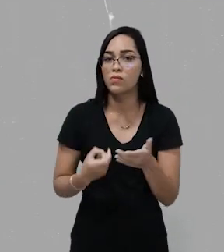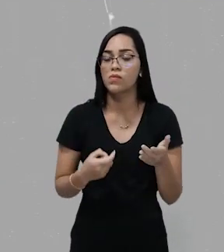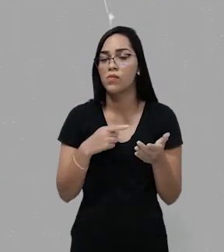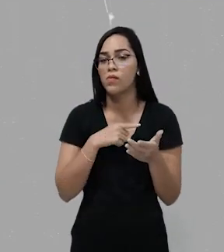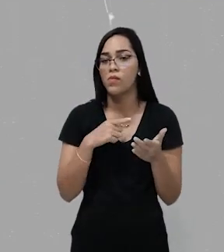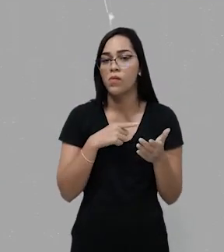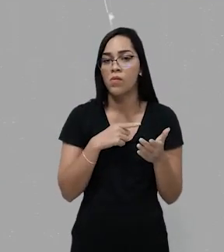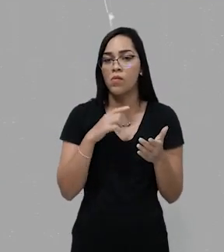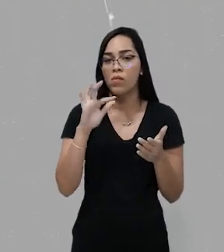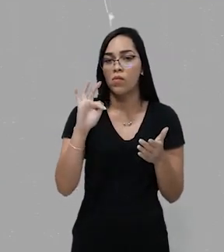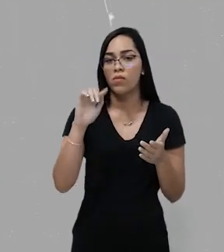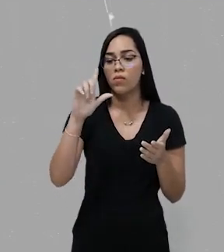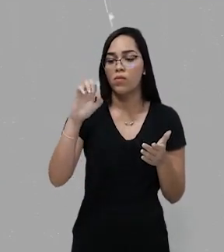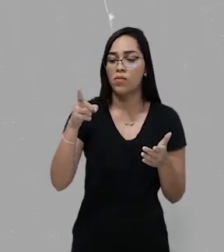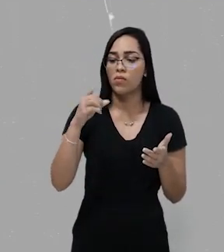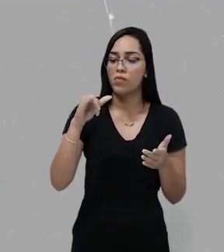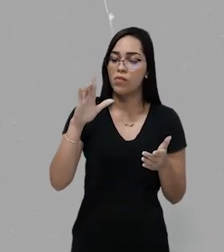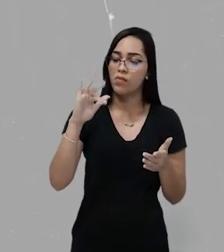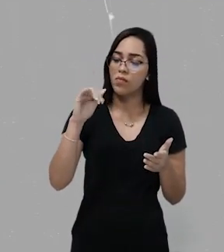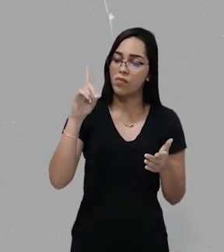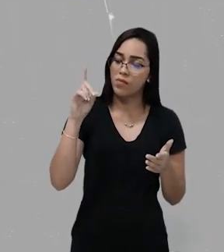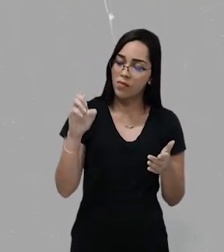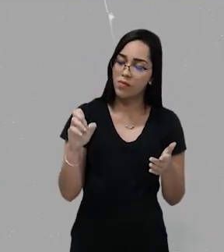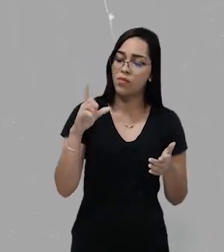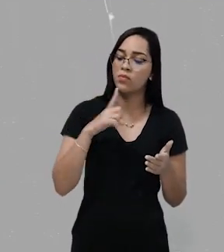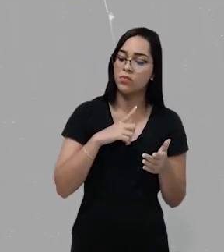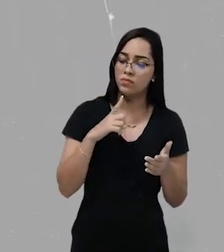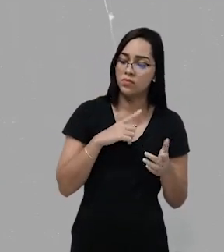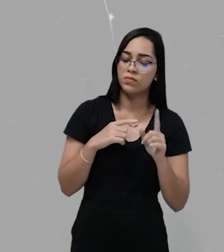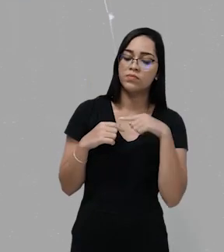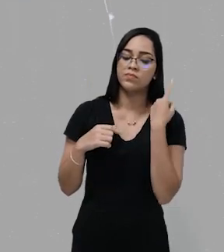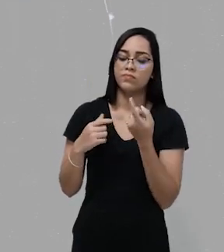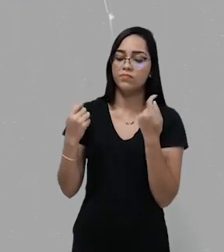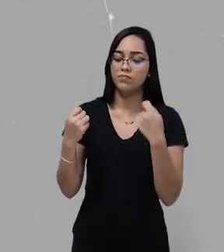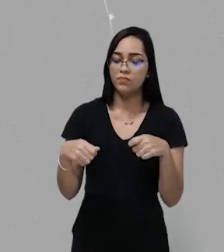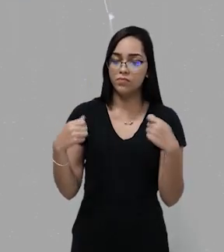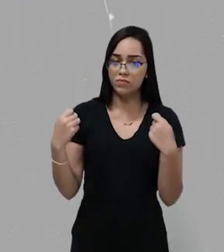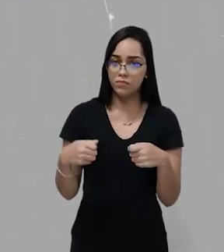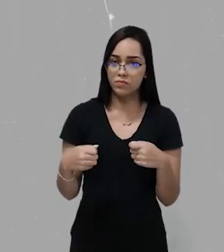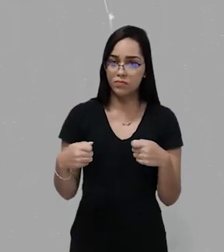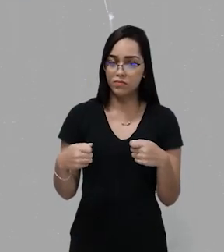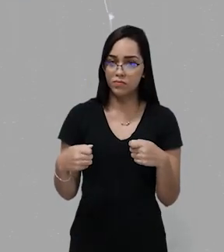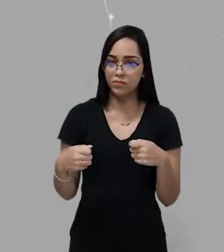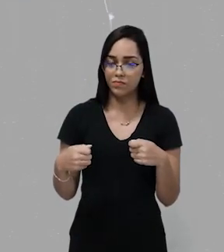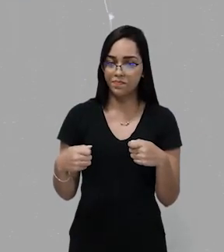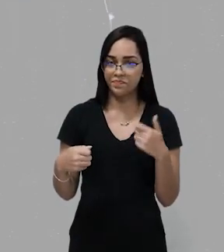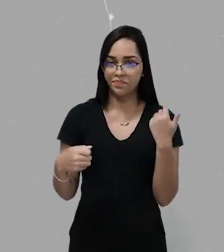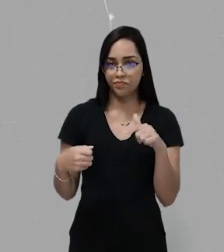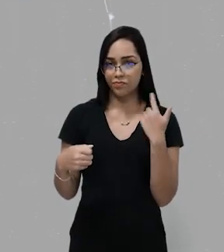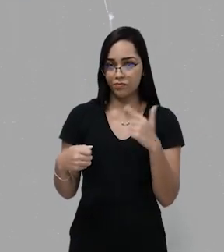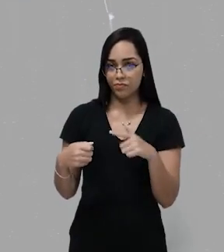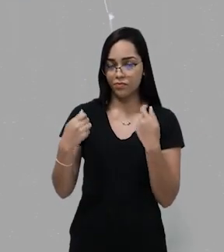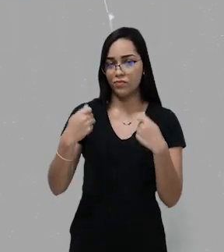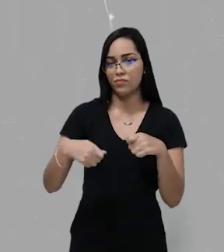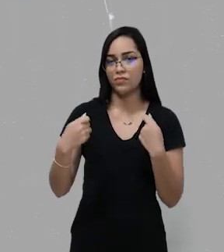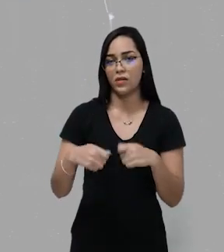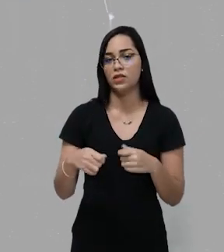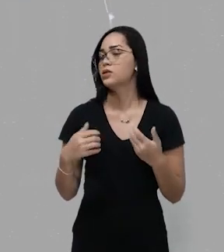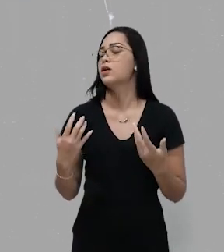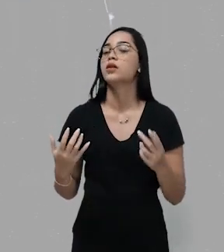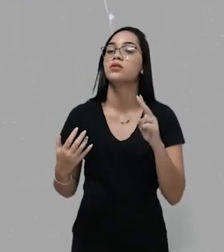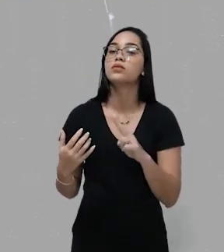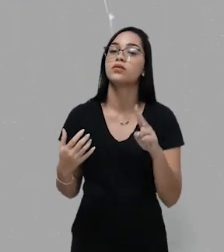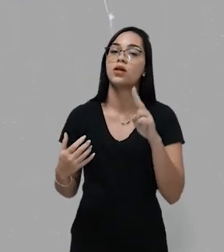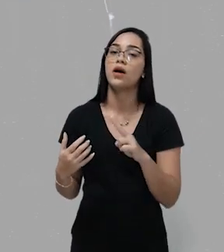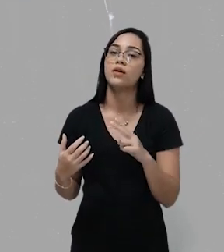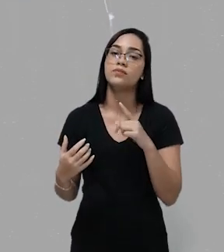essa flexibilidade por conta das nossas necessidades. Eu não tenho necessidade nenhuma de usar